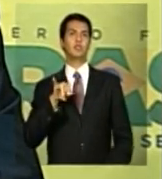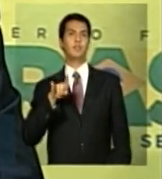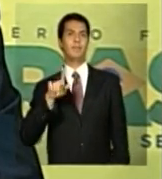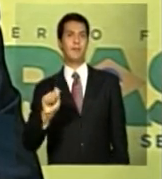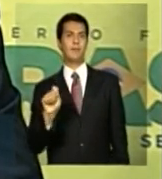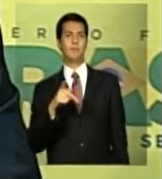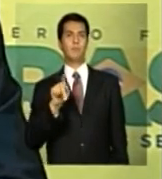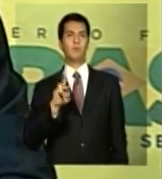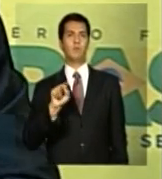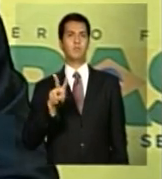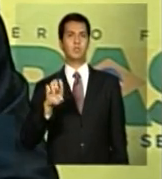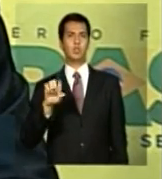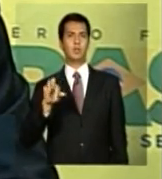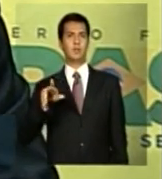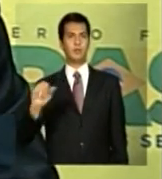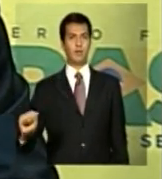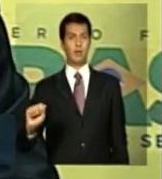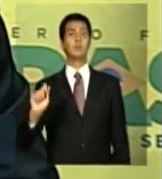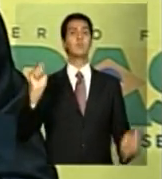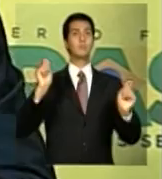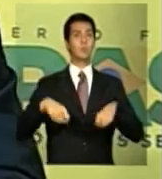assegurado o caráter de retroatividade